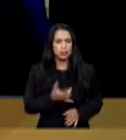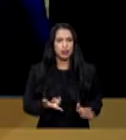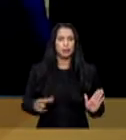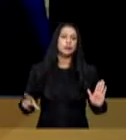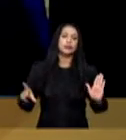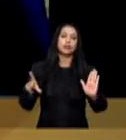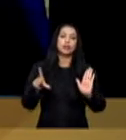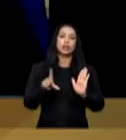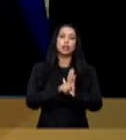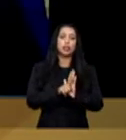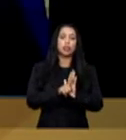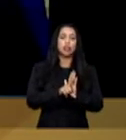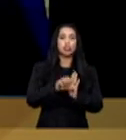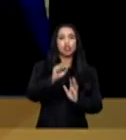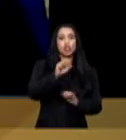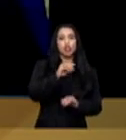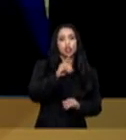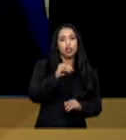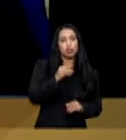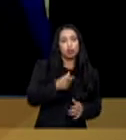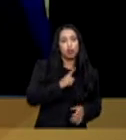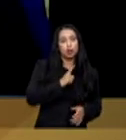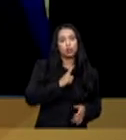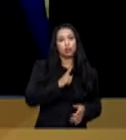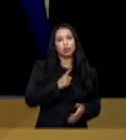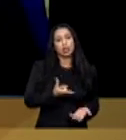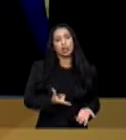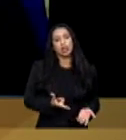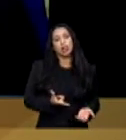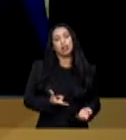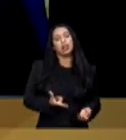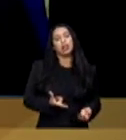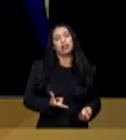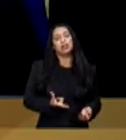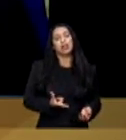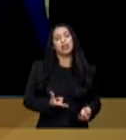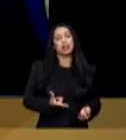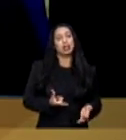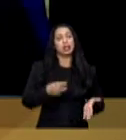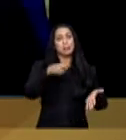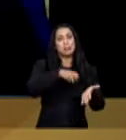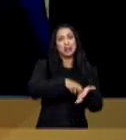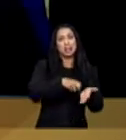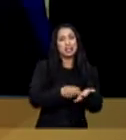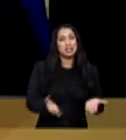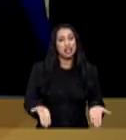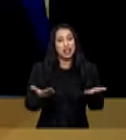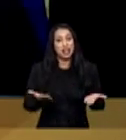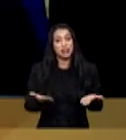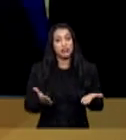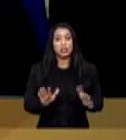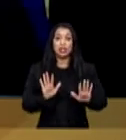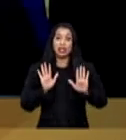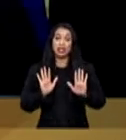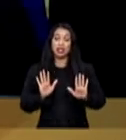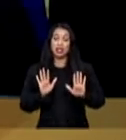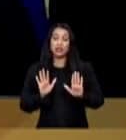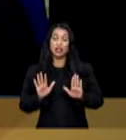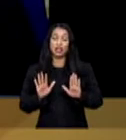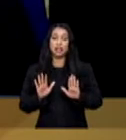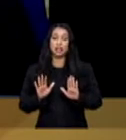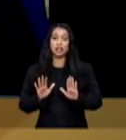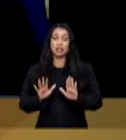de Solon às vezes impunham sanções leves para crimes mais graves, assim como penas mais severas para